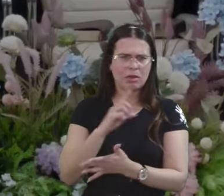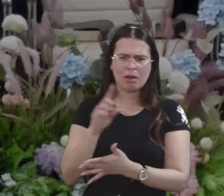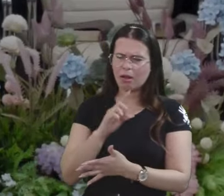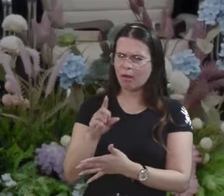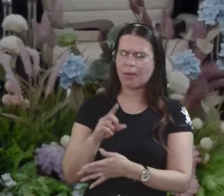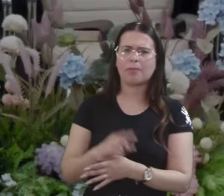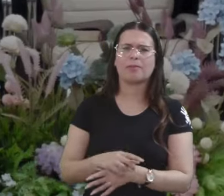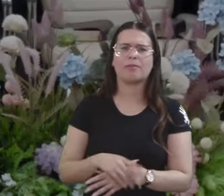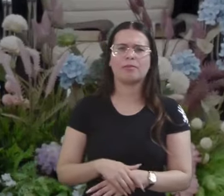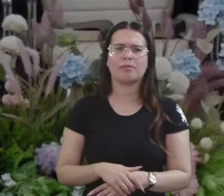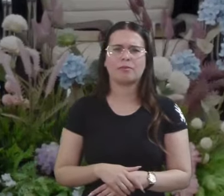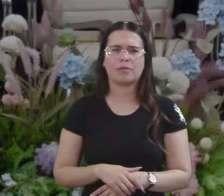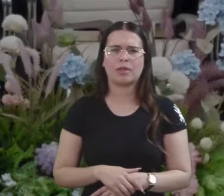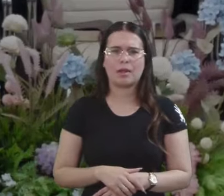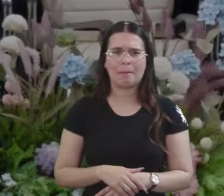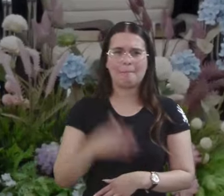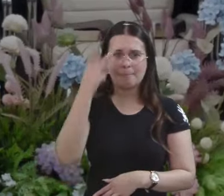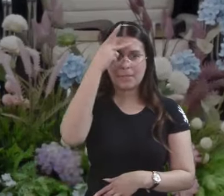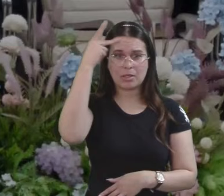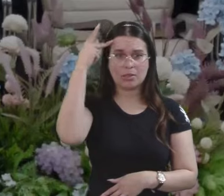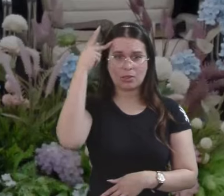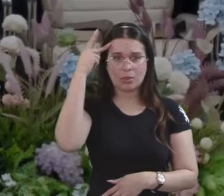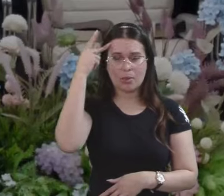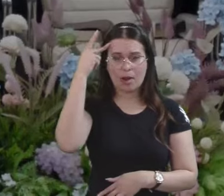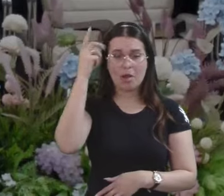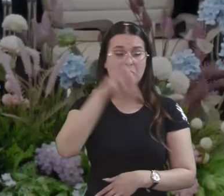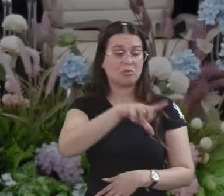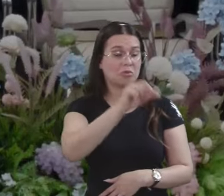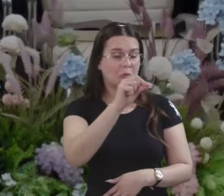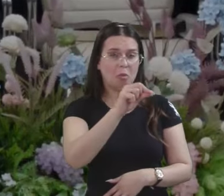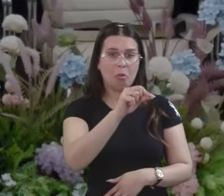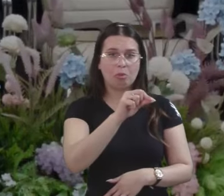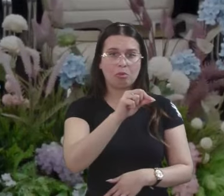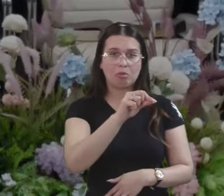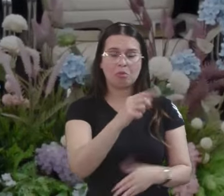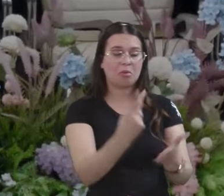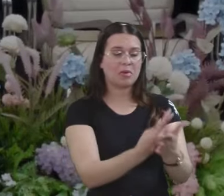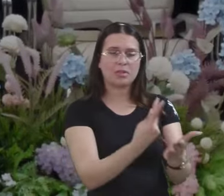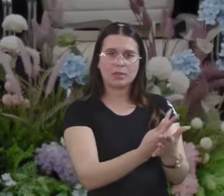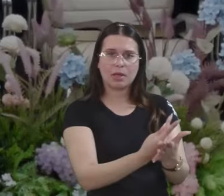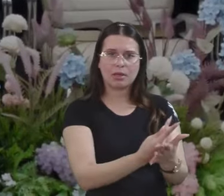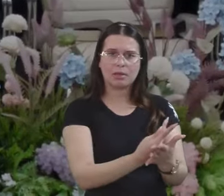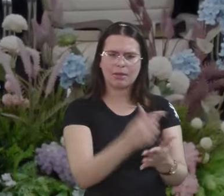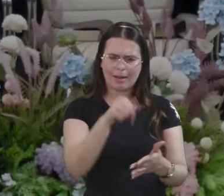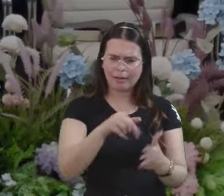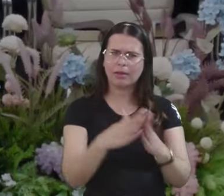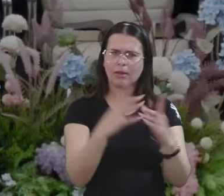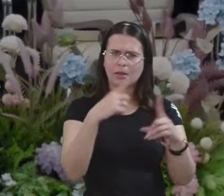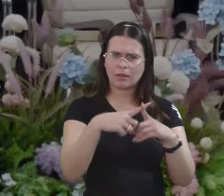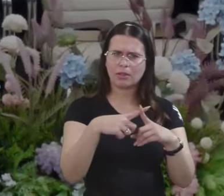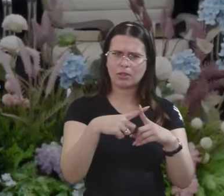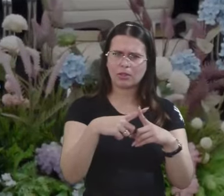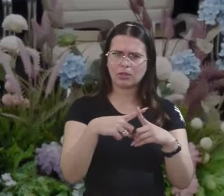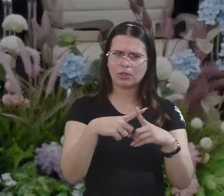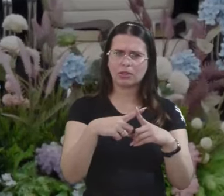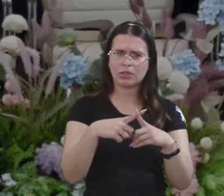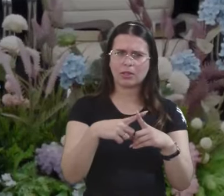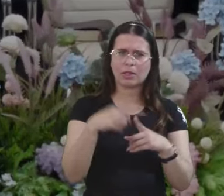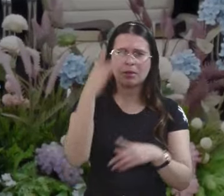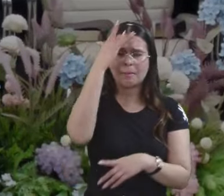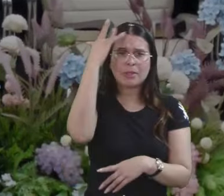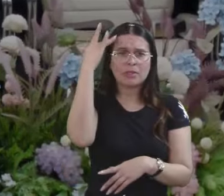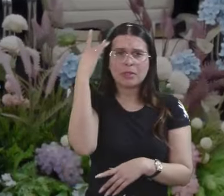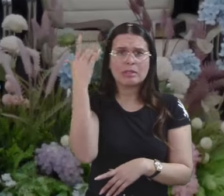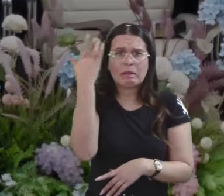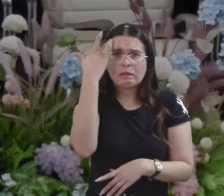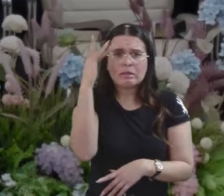aqui e o do contra está ali. Ele falou, eu sou do contra. Aqui no nosso meio. Eu sou do... Ele é contra, não sabe nem por que ele é